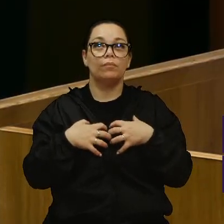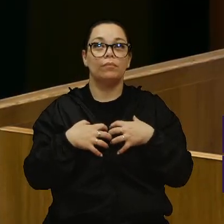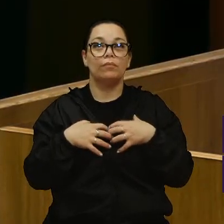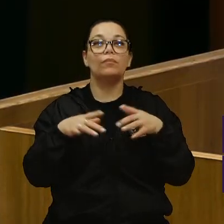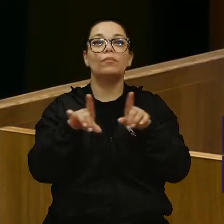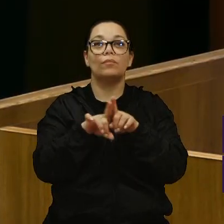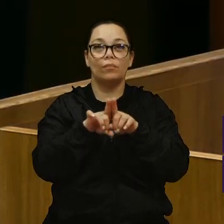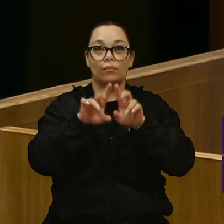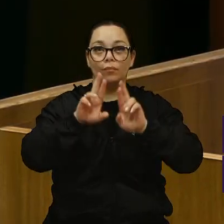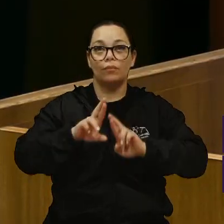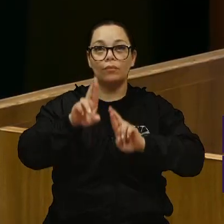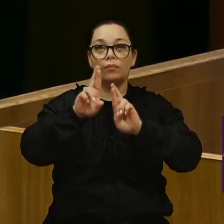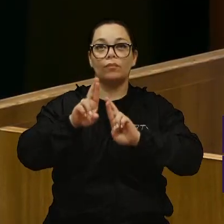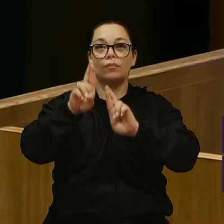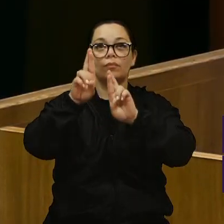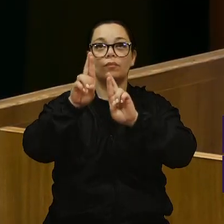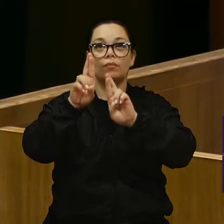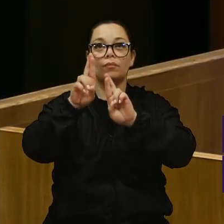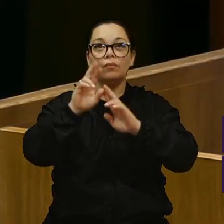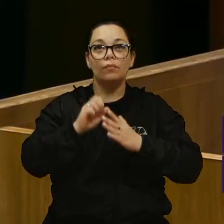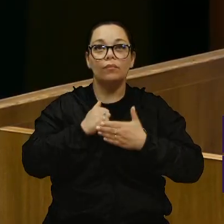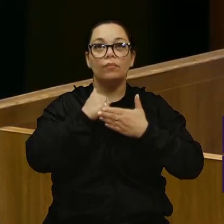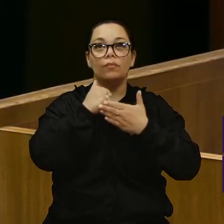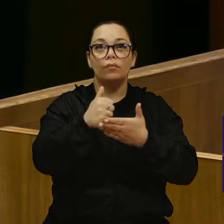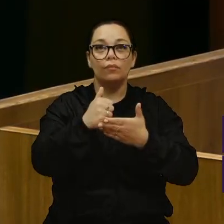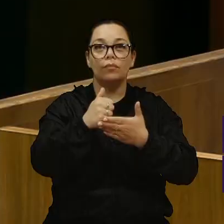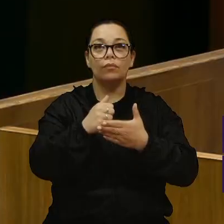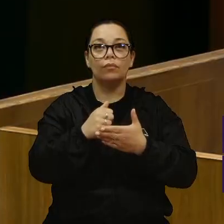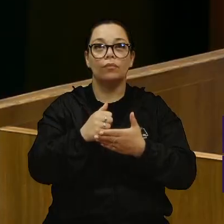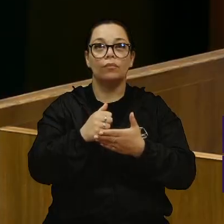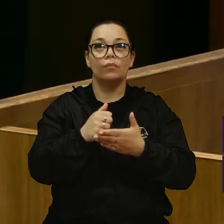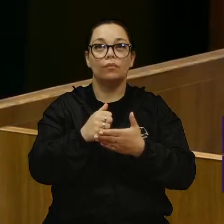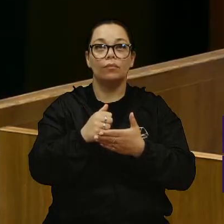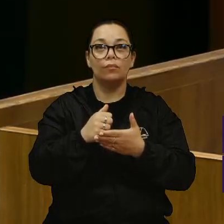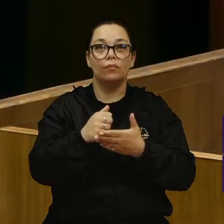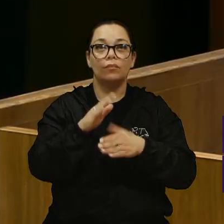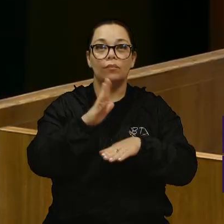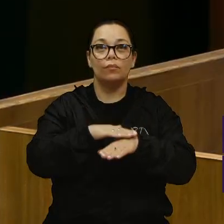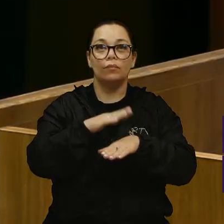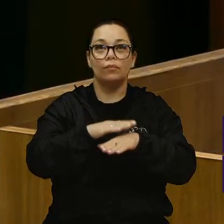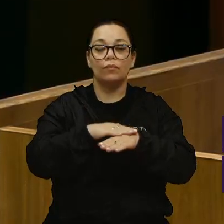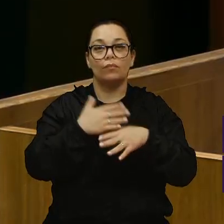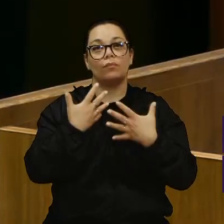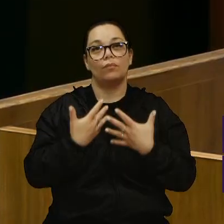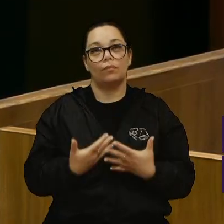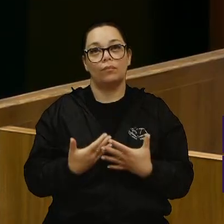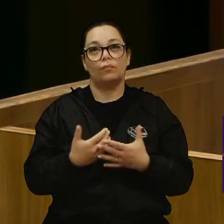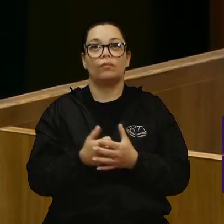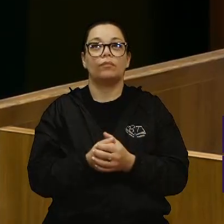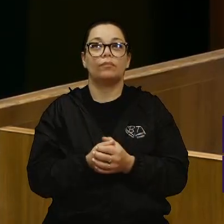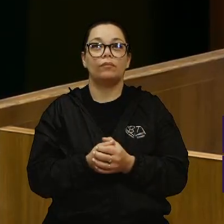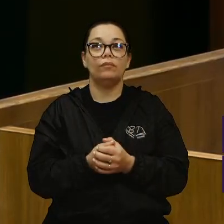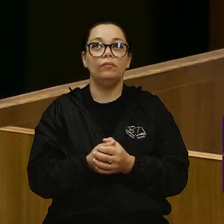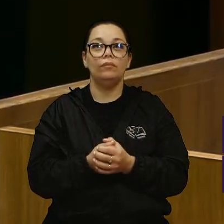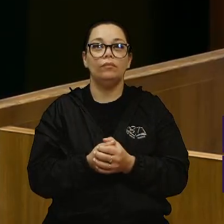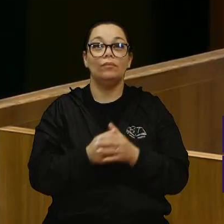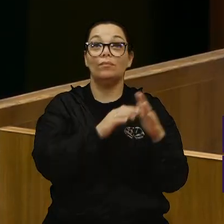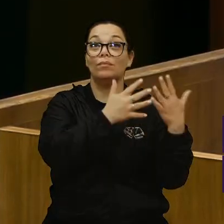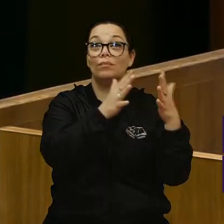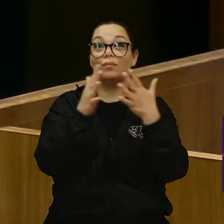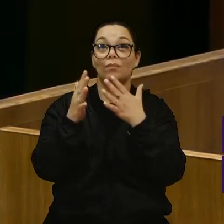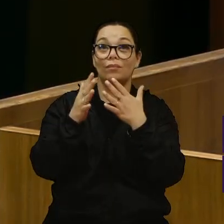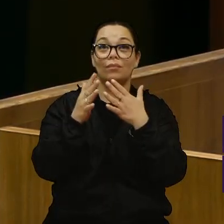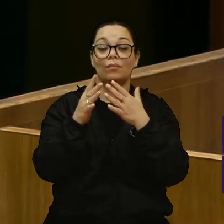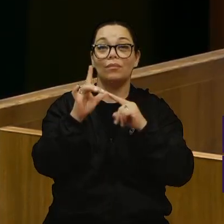também esperanças, que me apoia e sustenta o campo nos momentos de cansaço e celebra